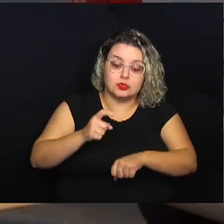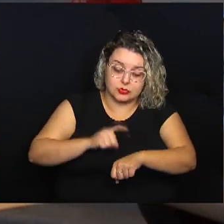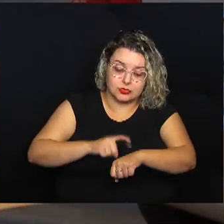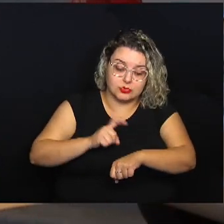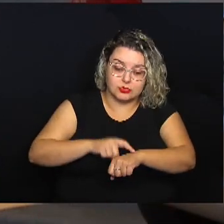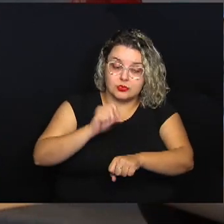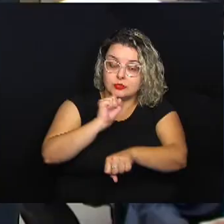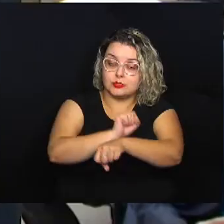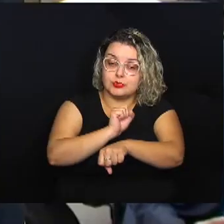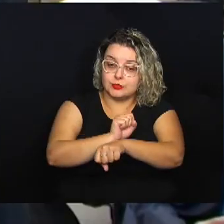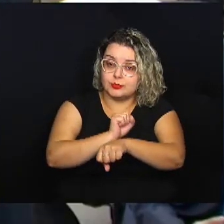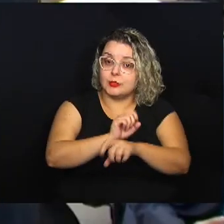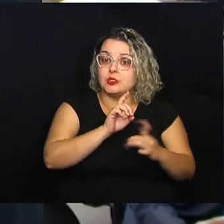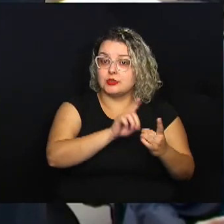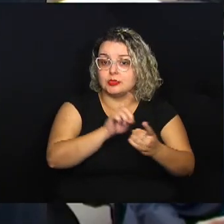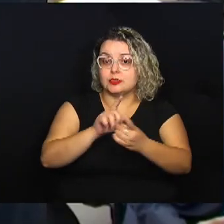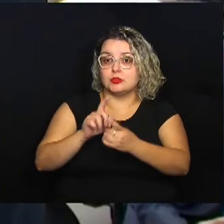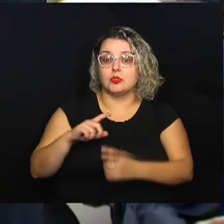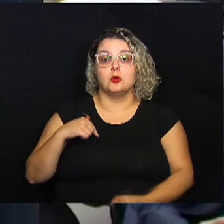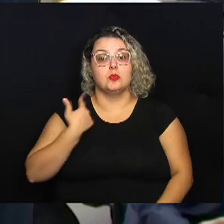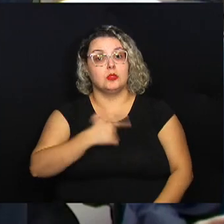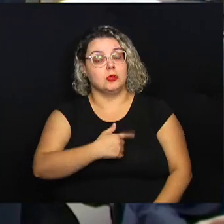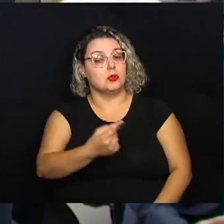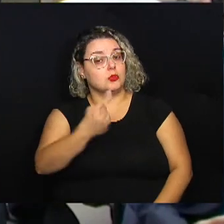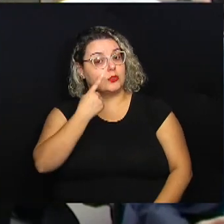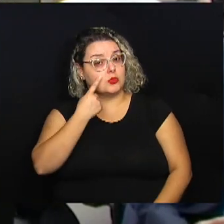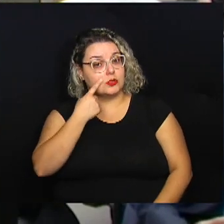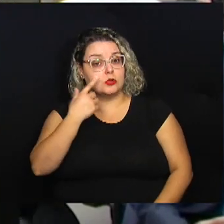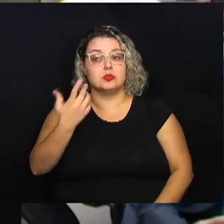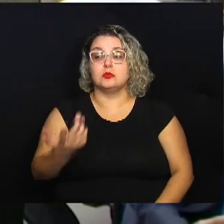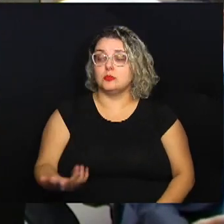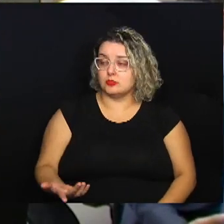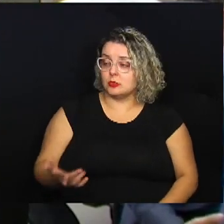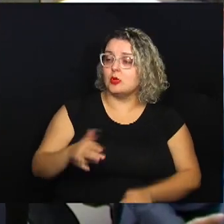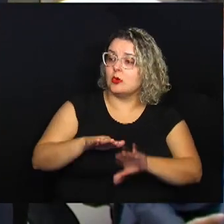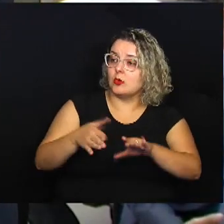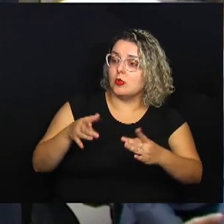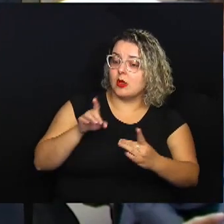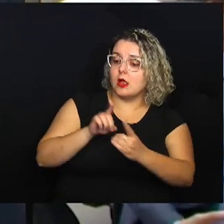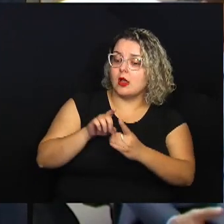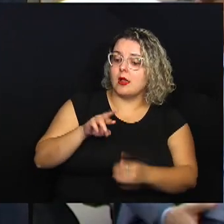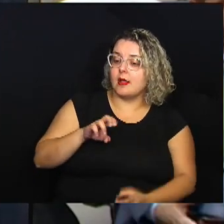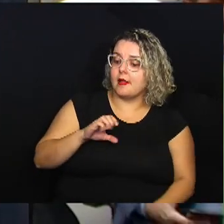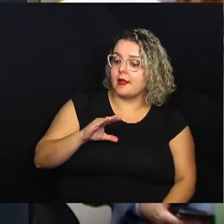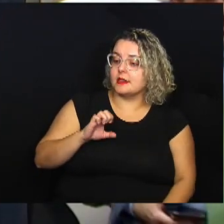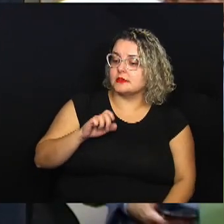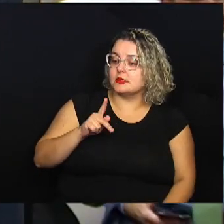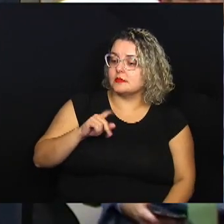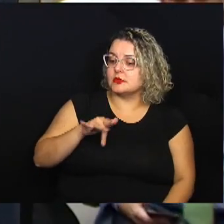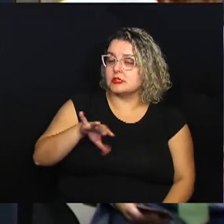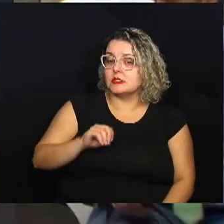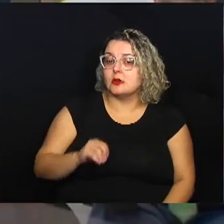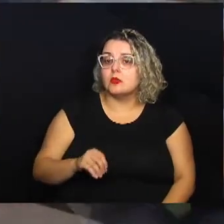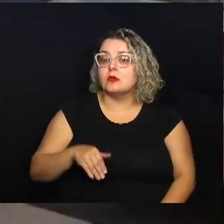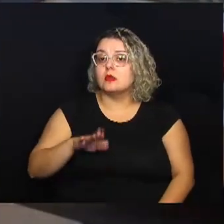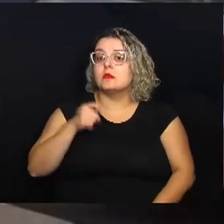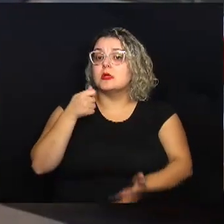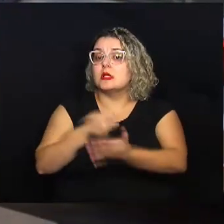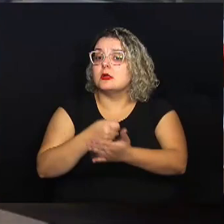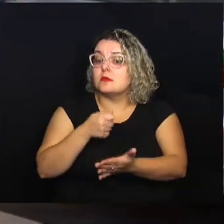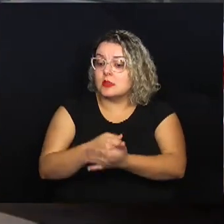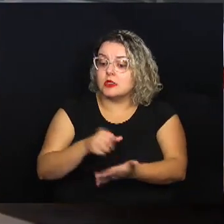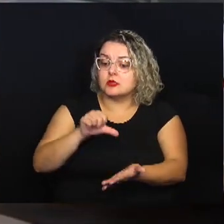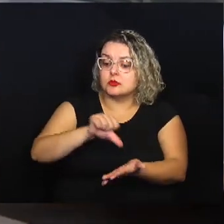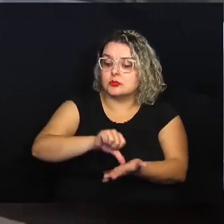espera de atendimento. O que a gente vê é com relação à recepção, porque o que mais se cobra do centro de saúde